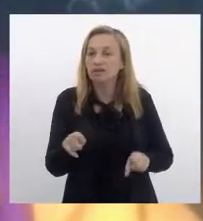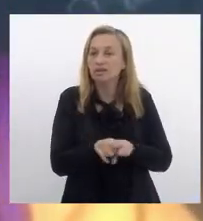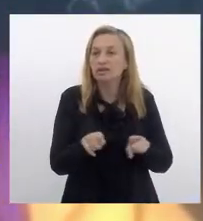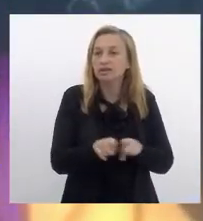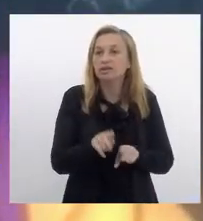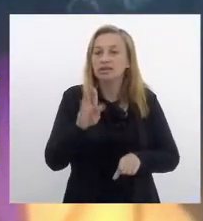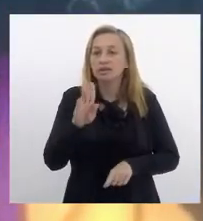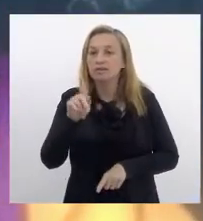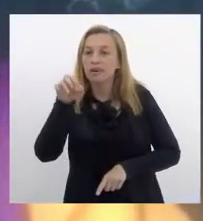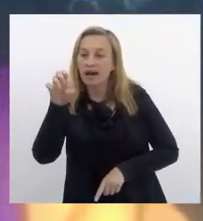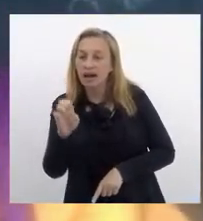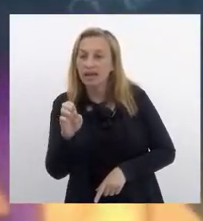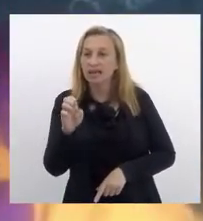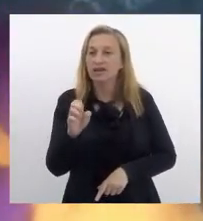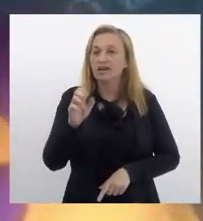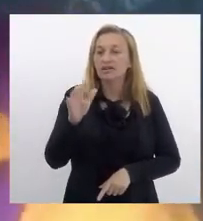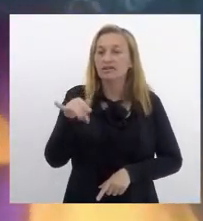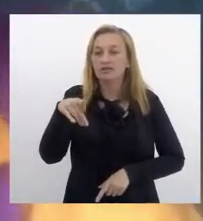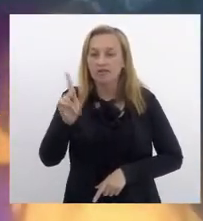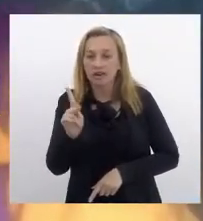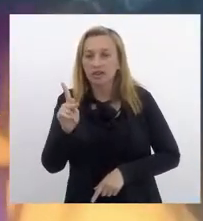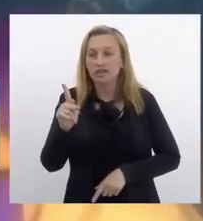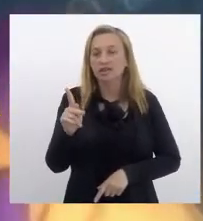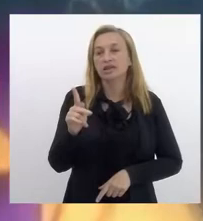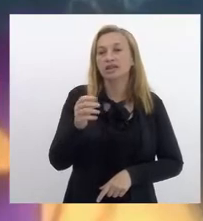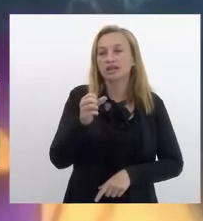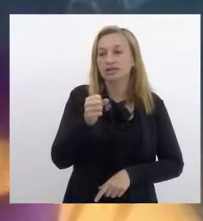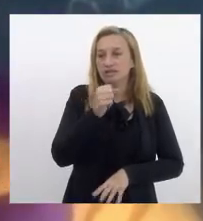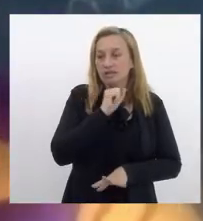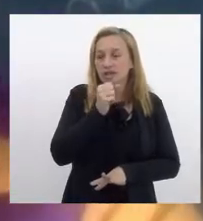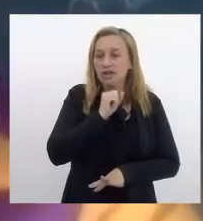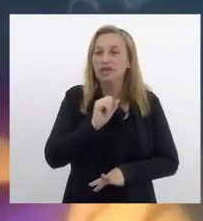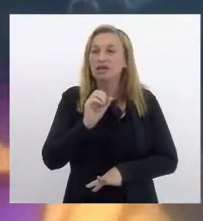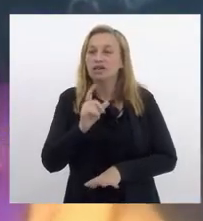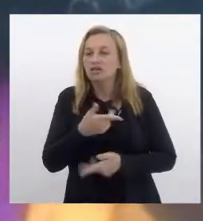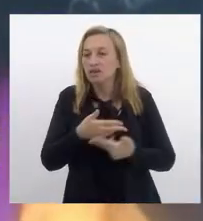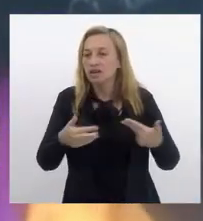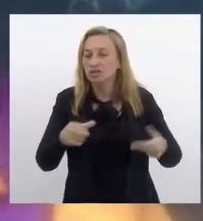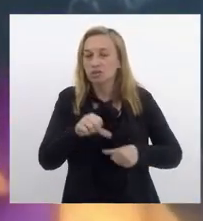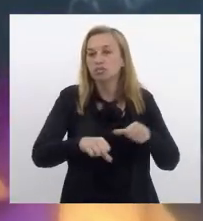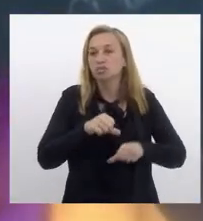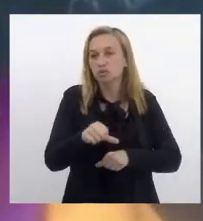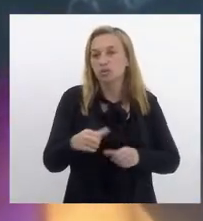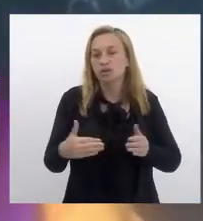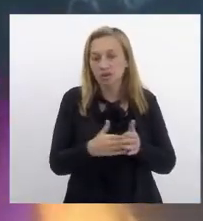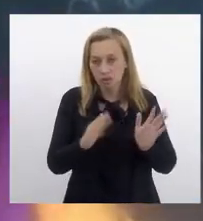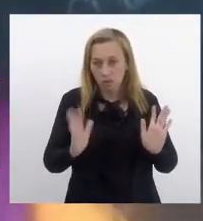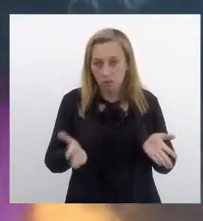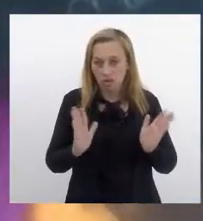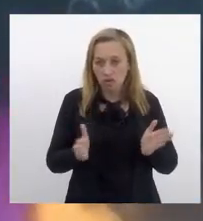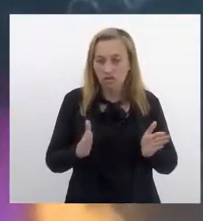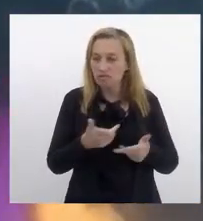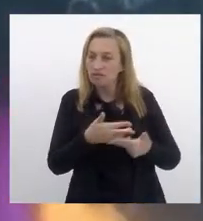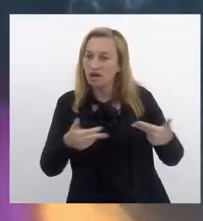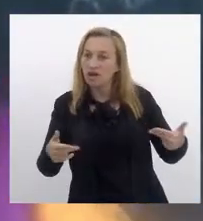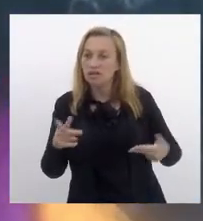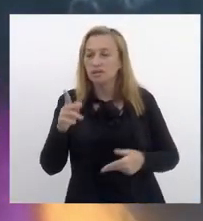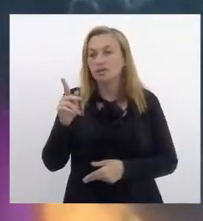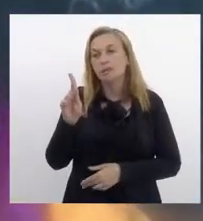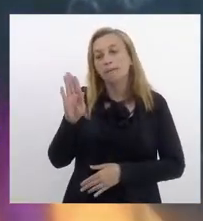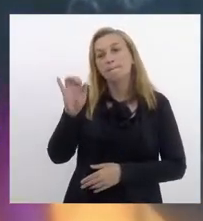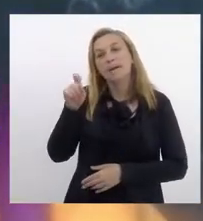baile funk das antigas, ou baile das antigas, muita coisa mudou de lá para cá, né? Muito os bailes foram